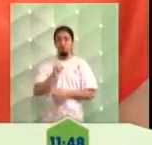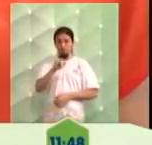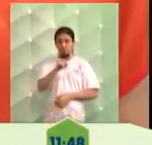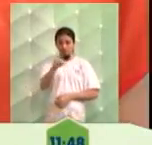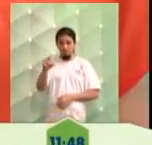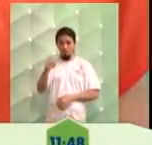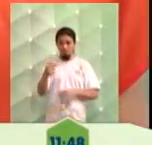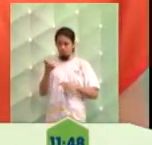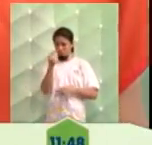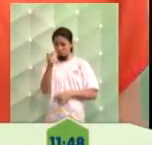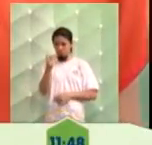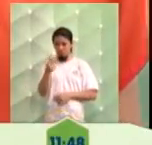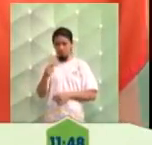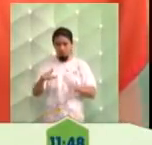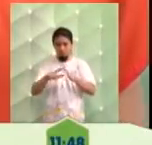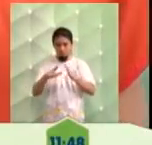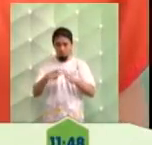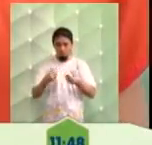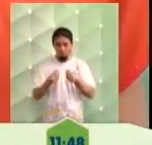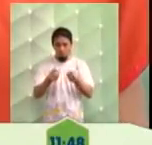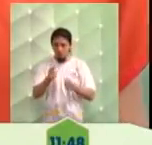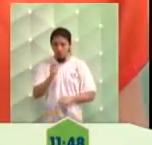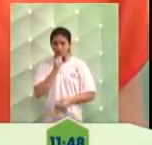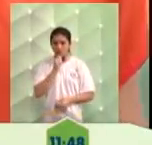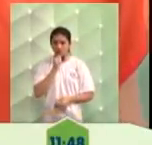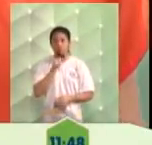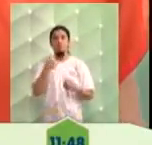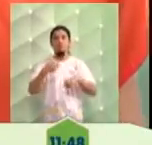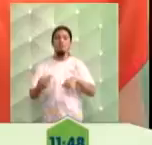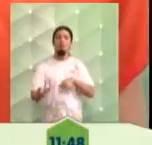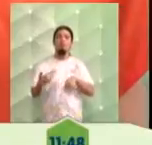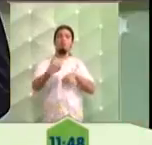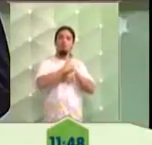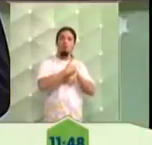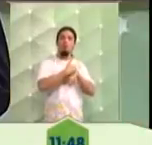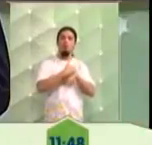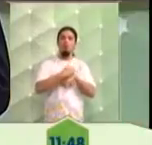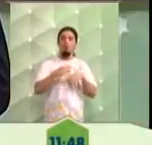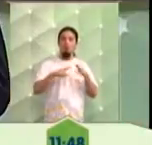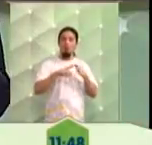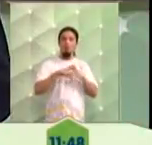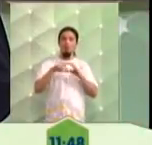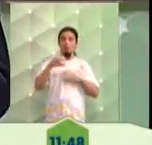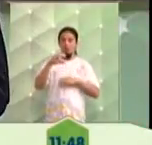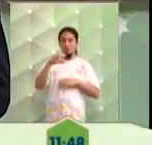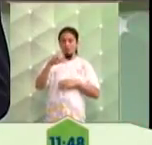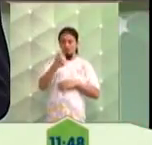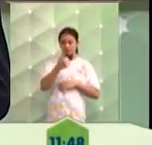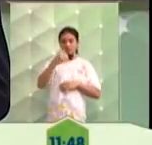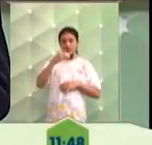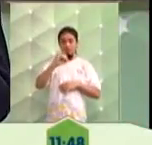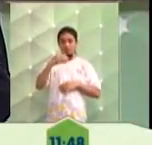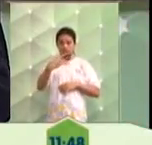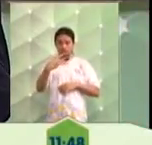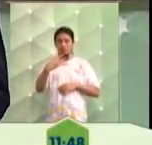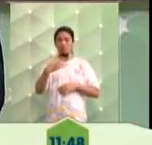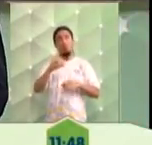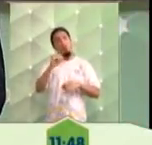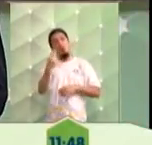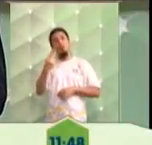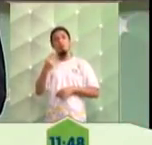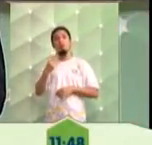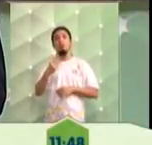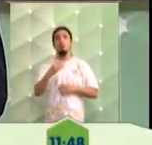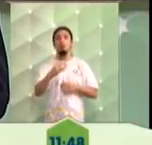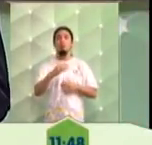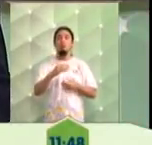recebeu na sua loja, você pode procurar a sala 113 da campanha, lá na Cefaz, ou pode procurar o CRC, Conselho Regional